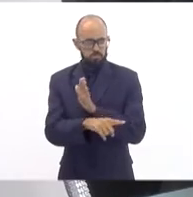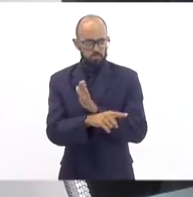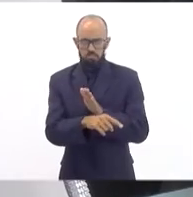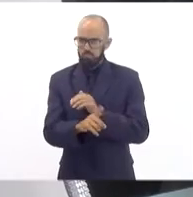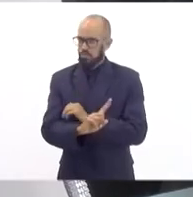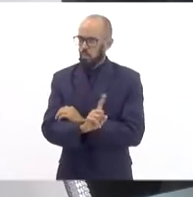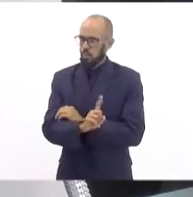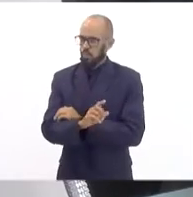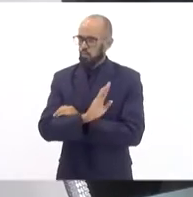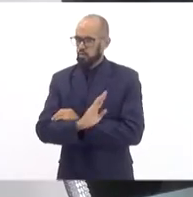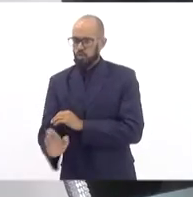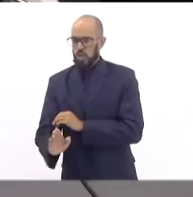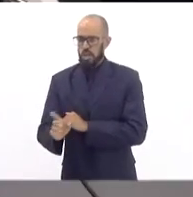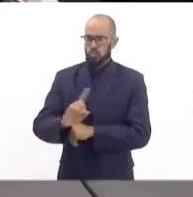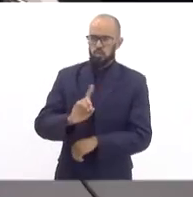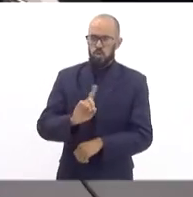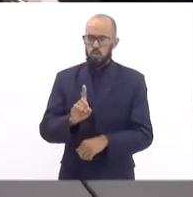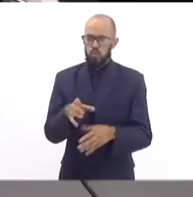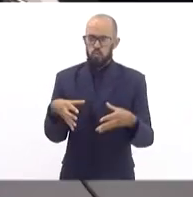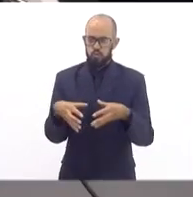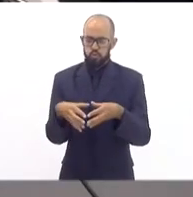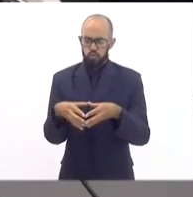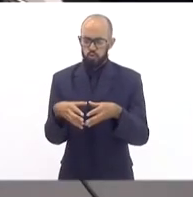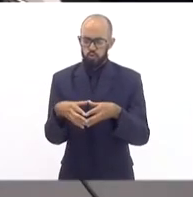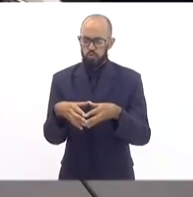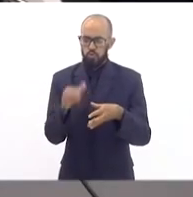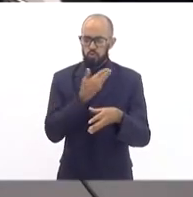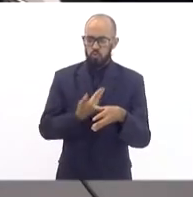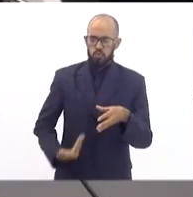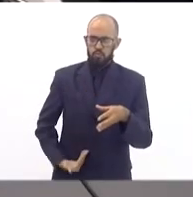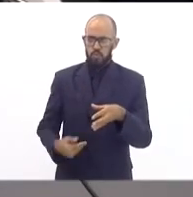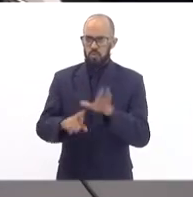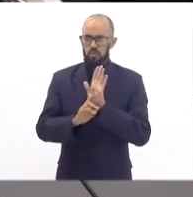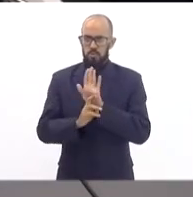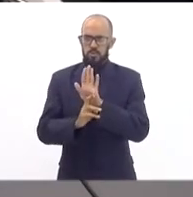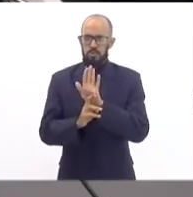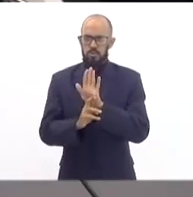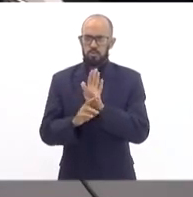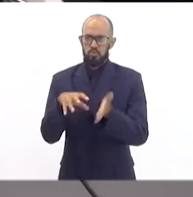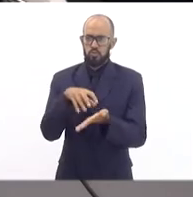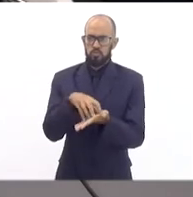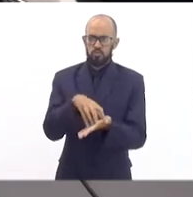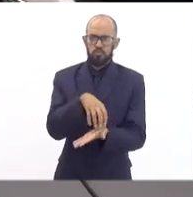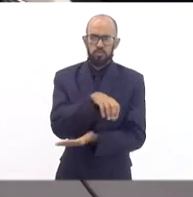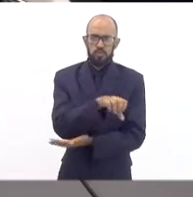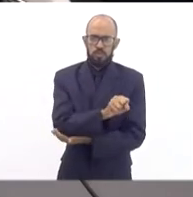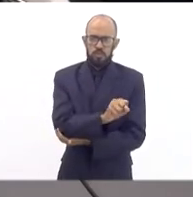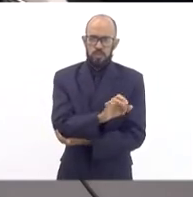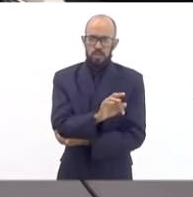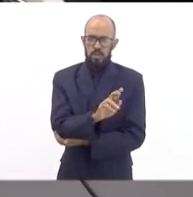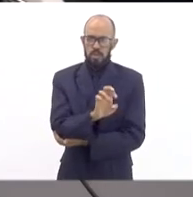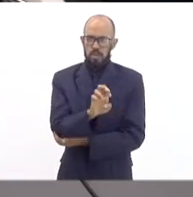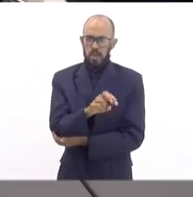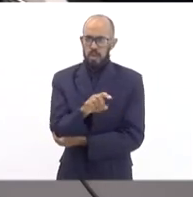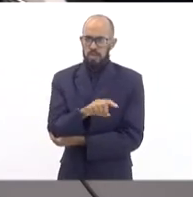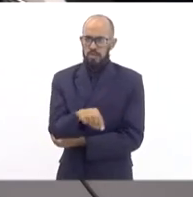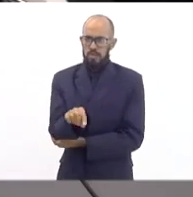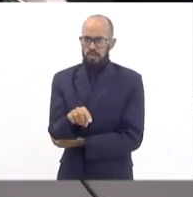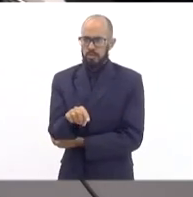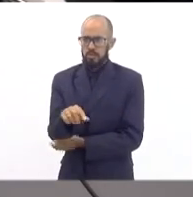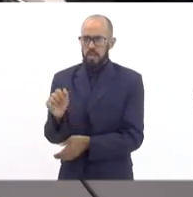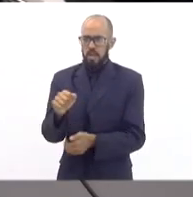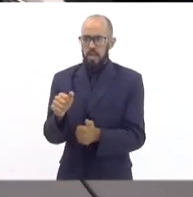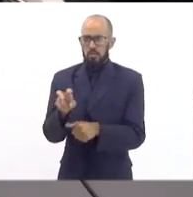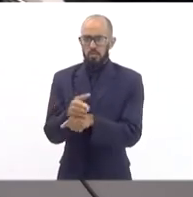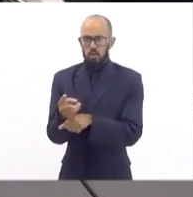diretamente. O time do governo, os representantes dos órgãos foram CETRANS, Procuradoria-Geral do Estado e a própria assessoria